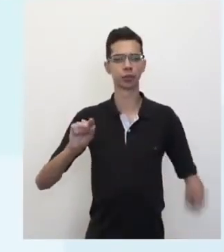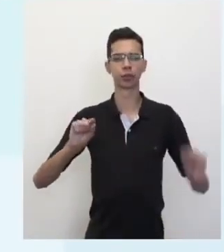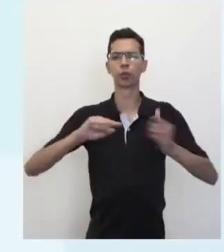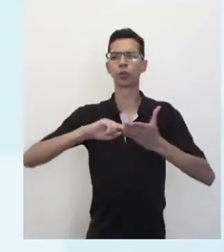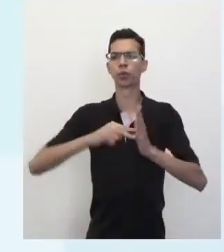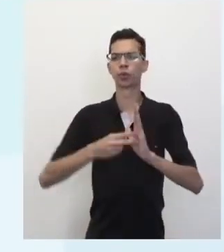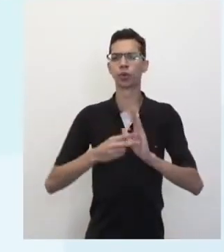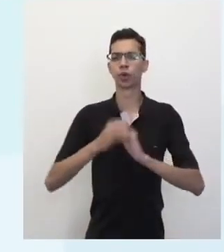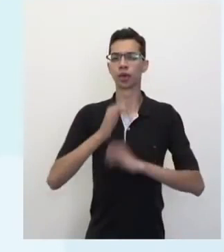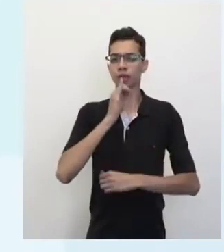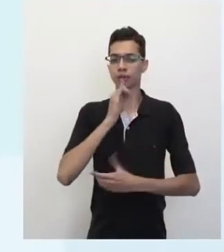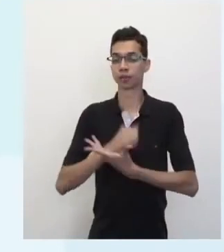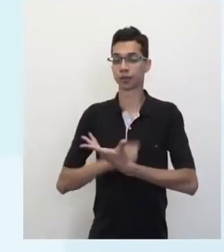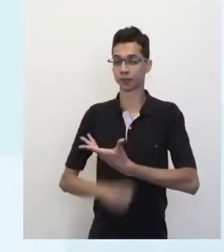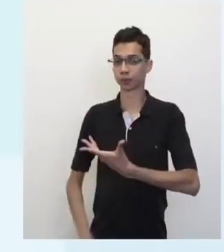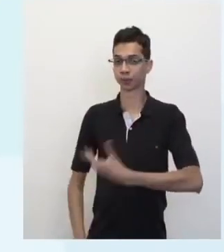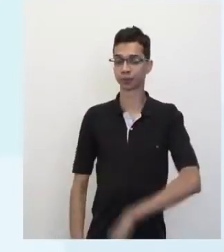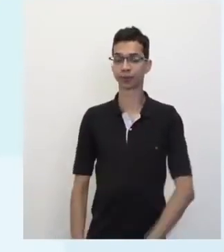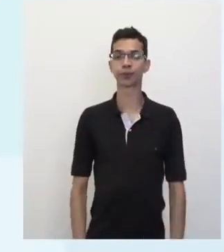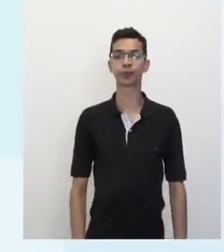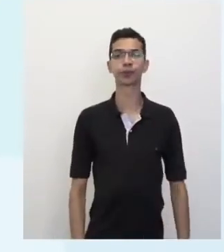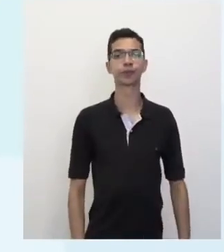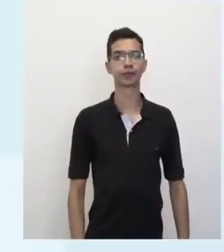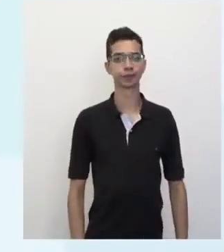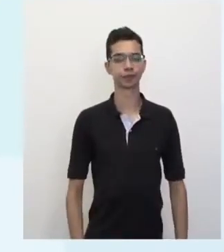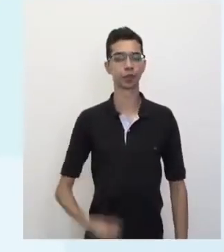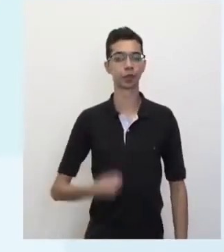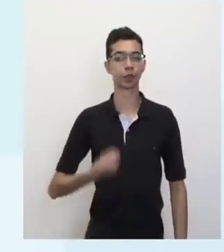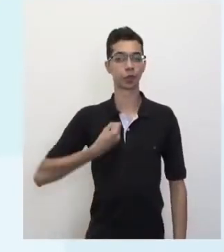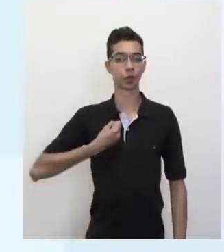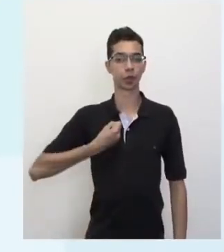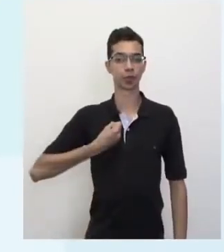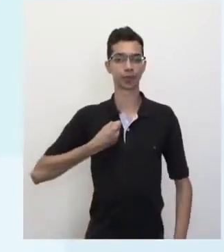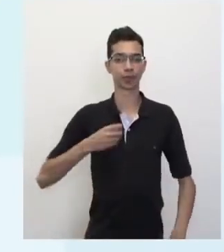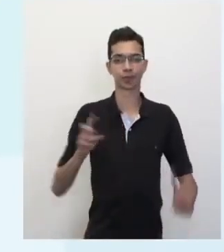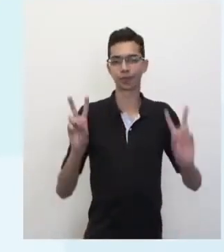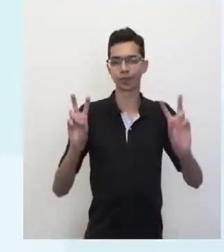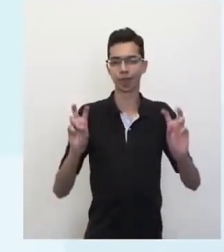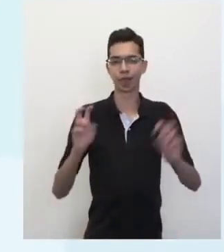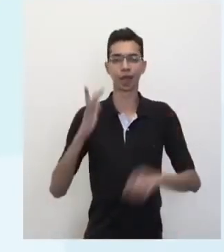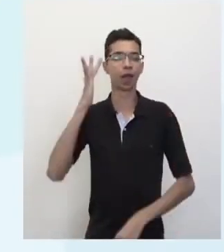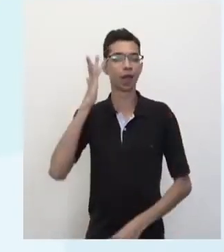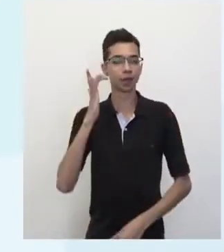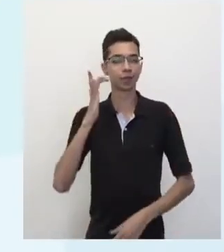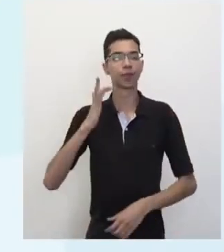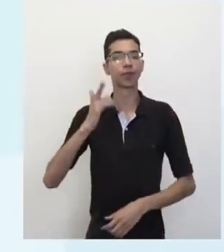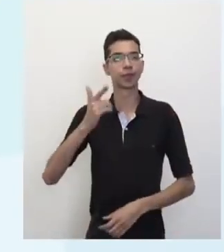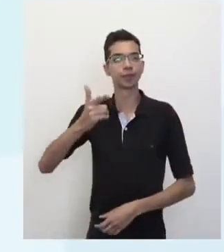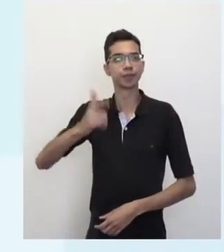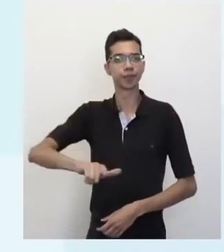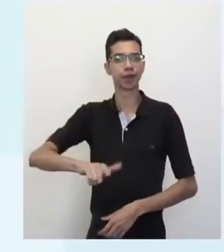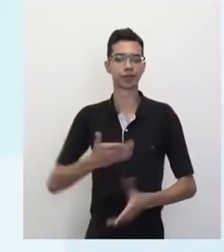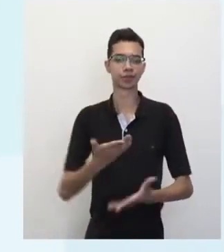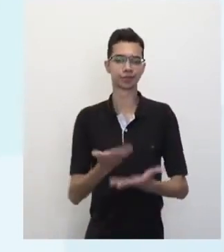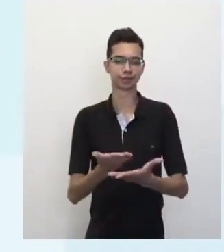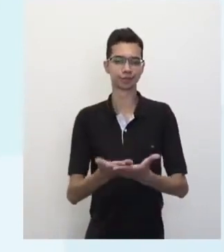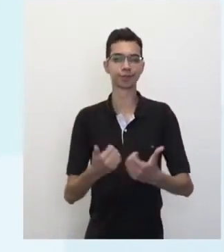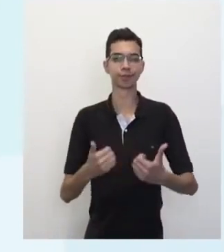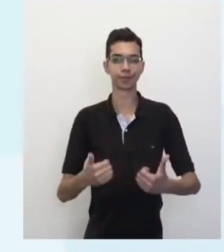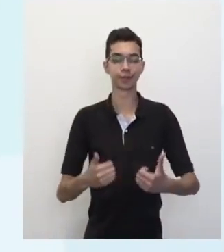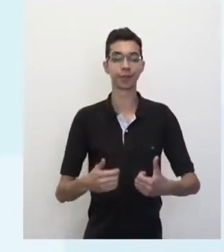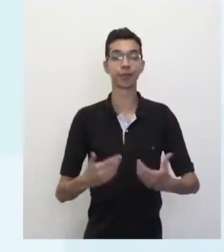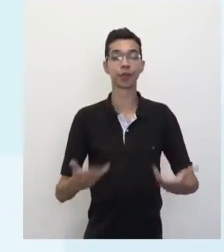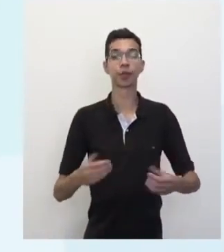A aula de amanhã a gente vai fazer mais, tá certo? Então, hoje a gente vai fazer com cautela e vamos estabelecer alguma ordem para resolver. Nós